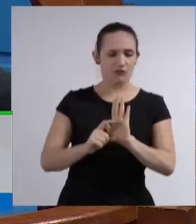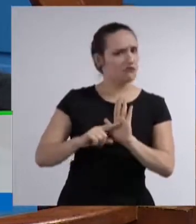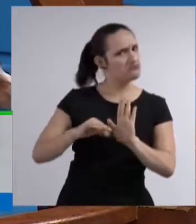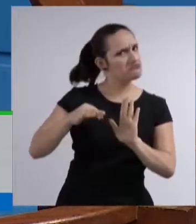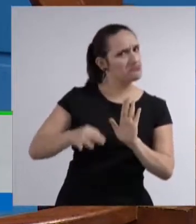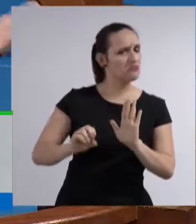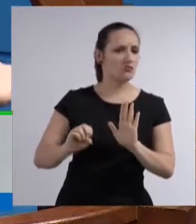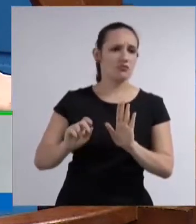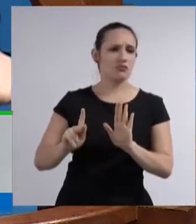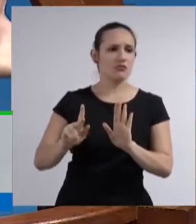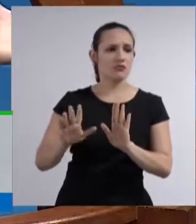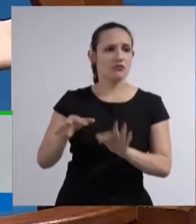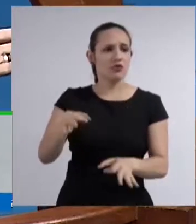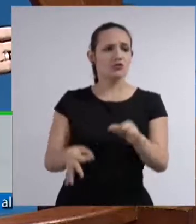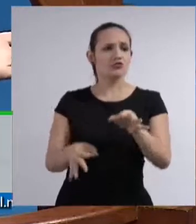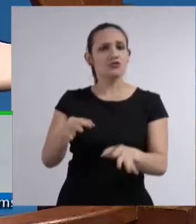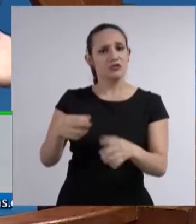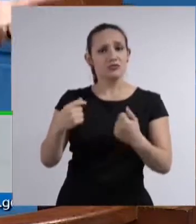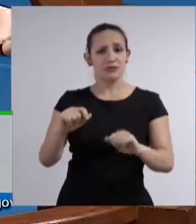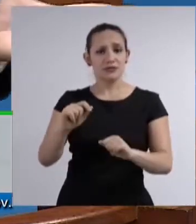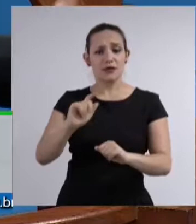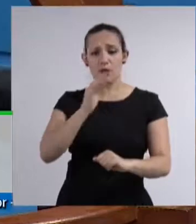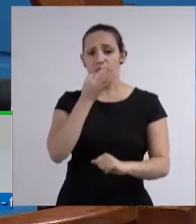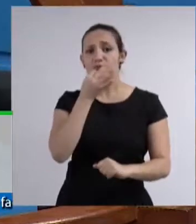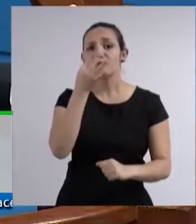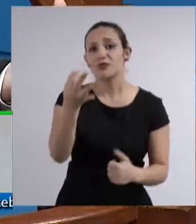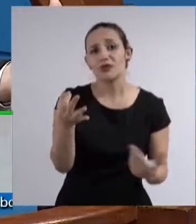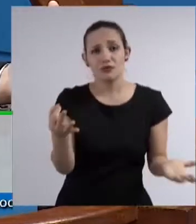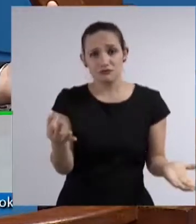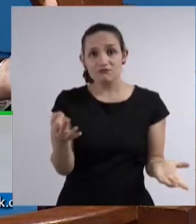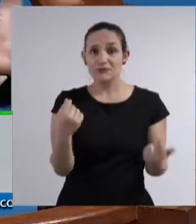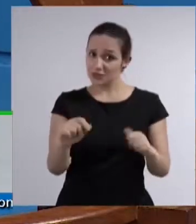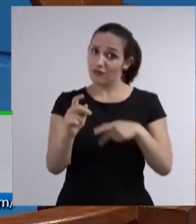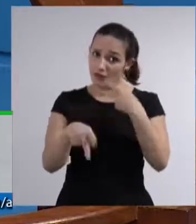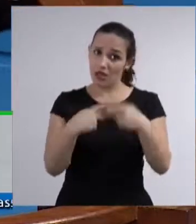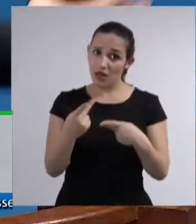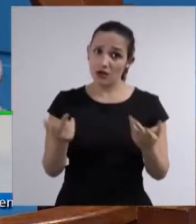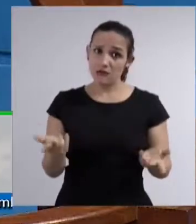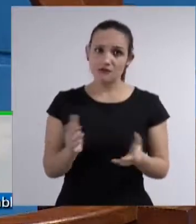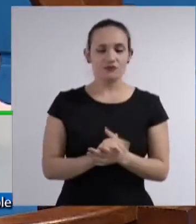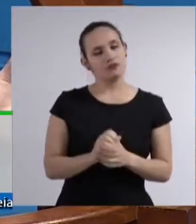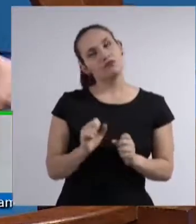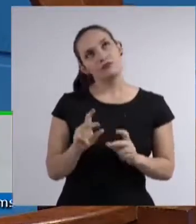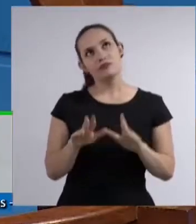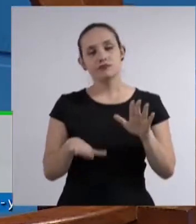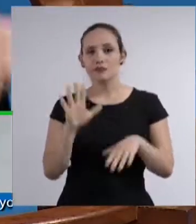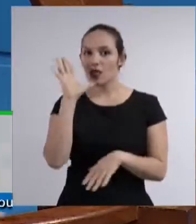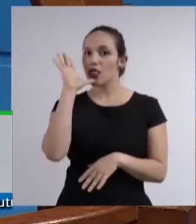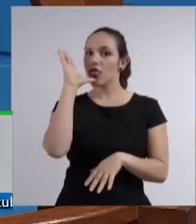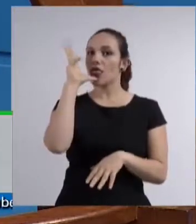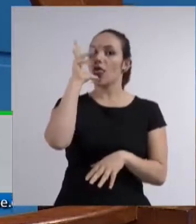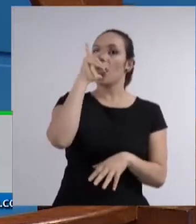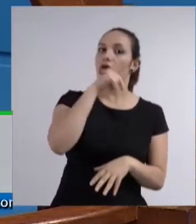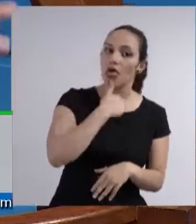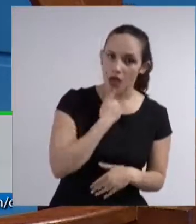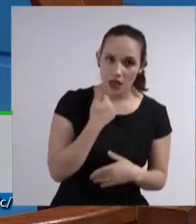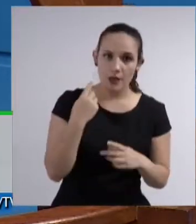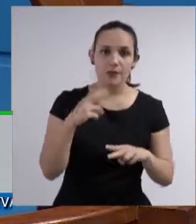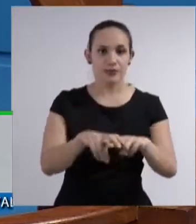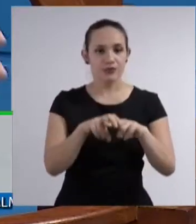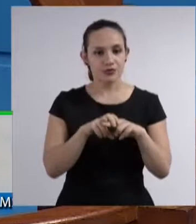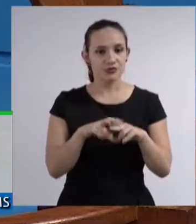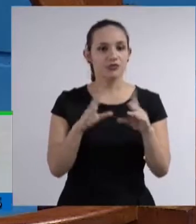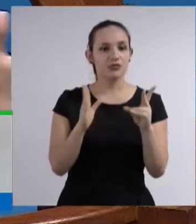direito, isso aí a justiça vai ter que se pronunciar, mais cedo ou mais tarde. Normalmente demora muito, por isso que os índios